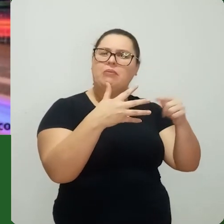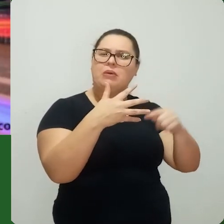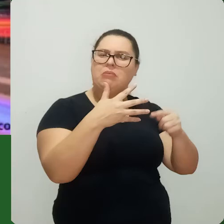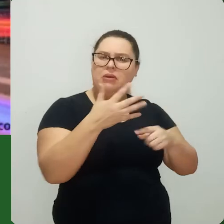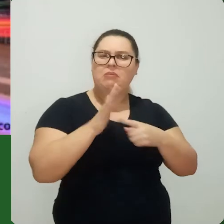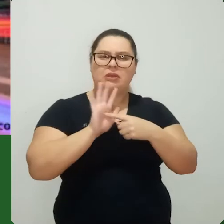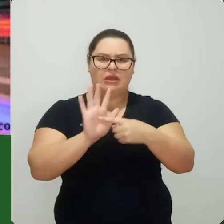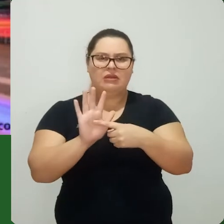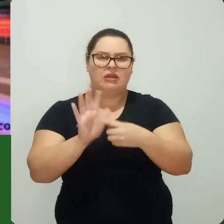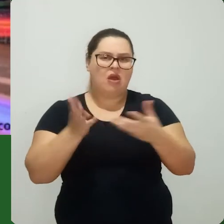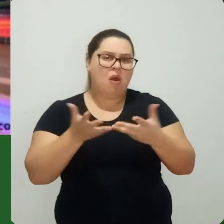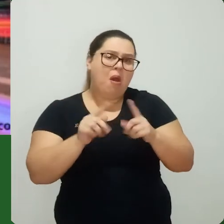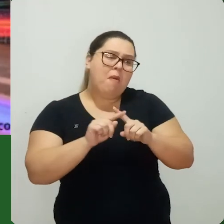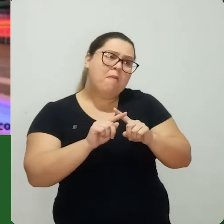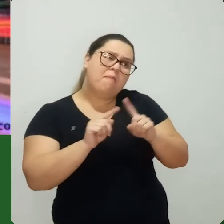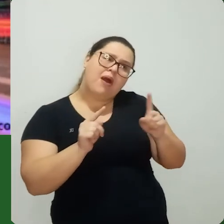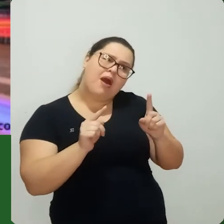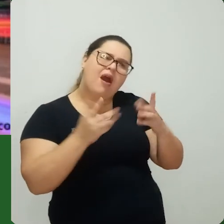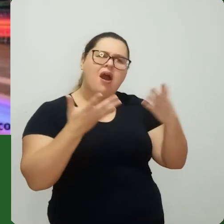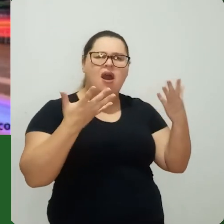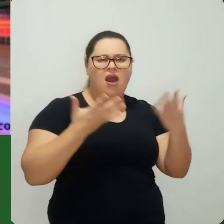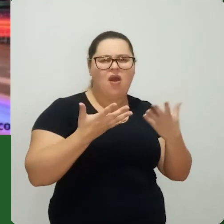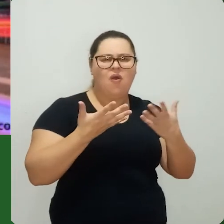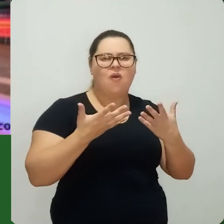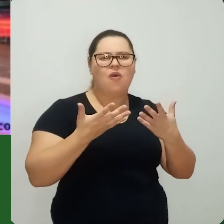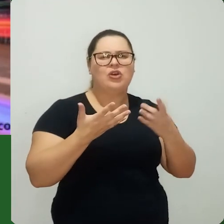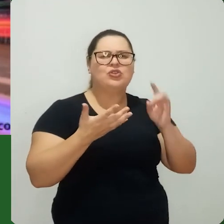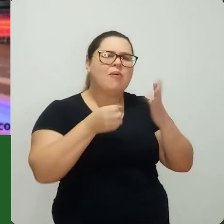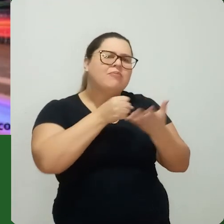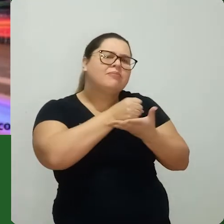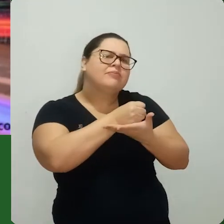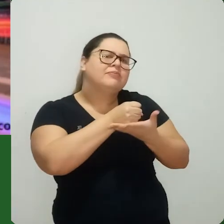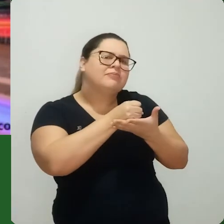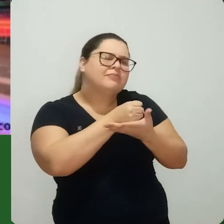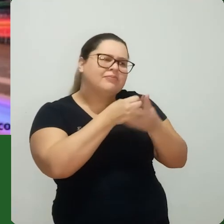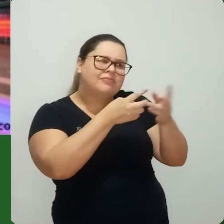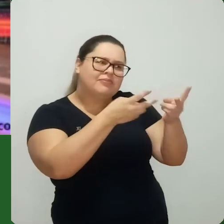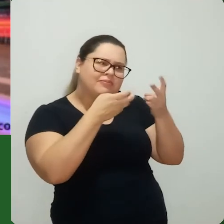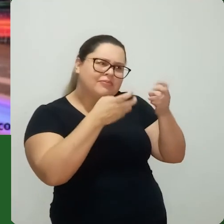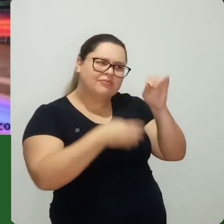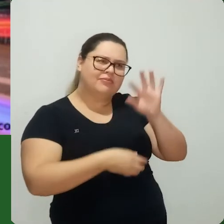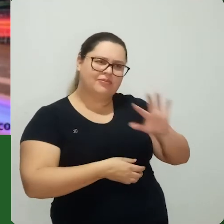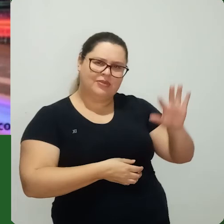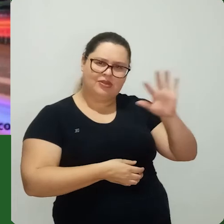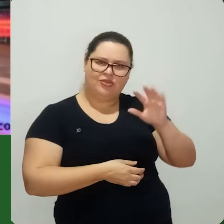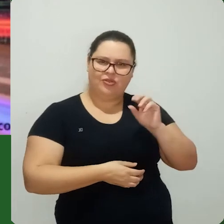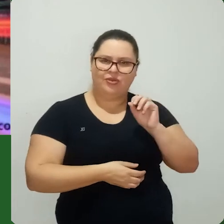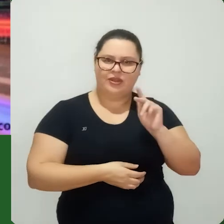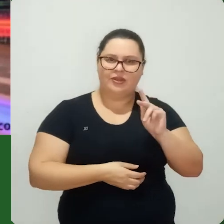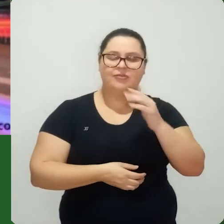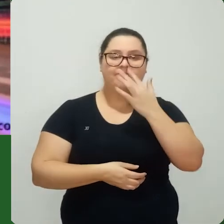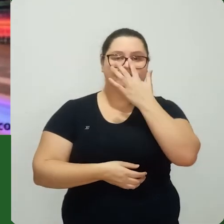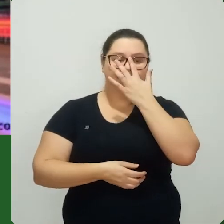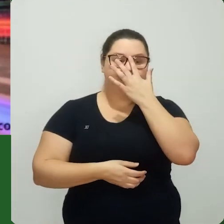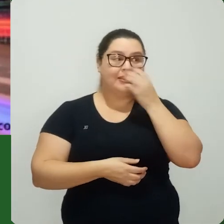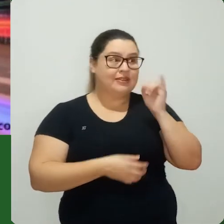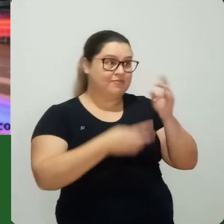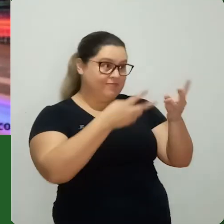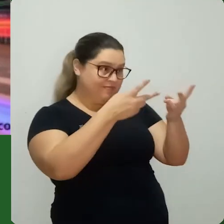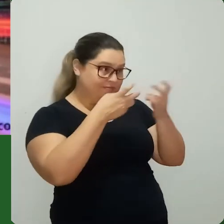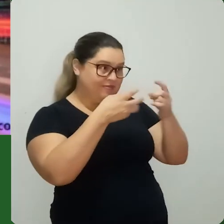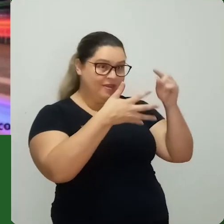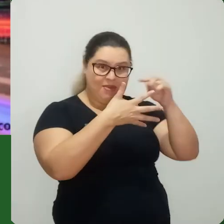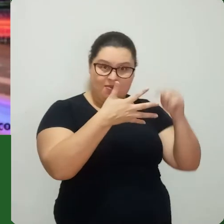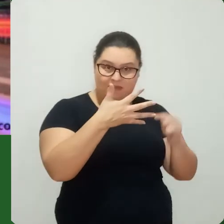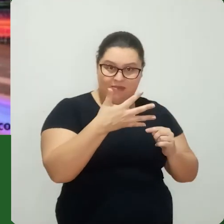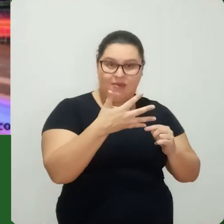poderia acrescentar aqui, mas eu vou, por enquanto, ficar com esses aqui. No segundo nível, eu começo a